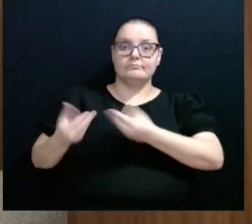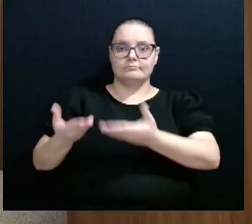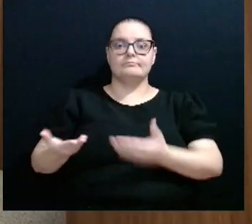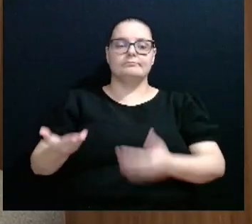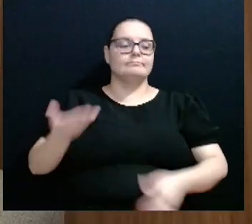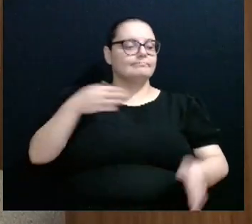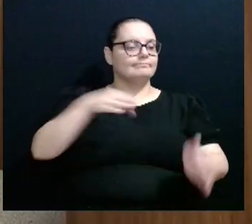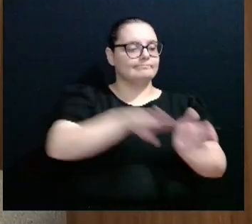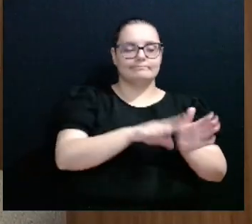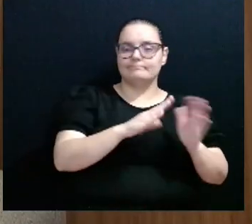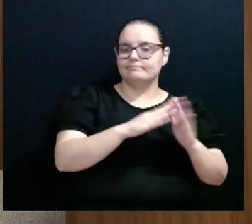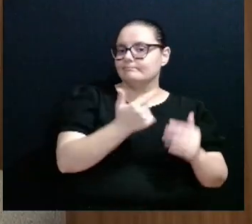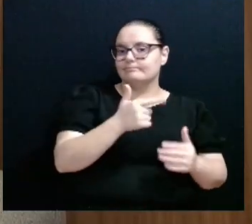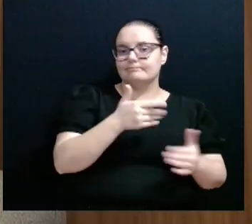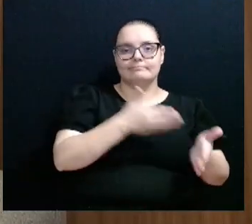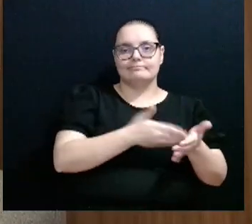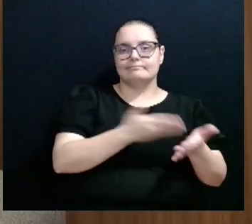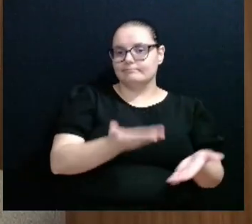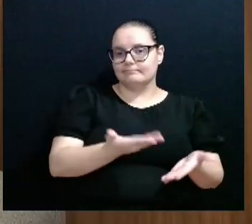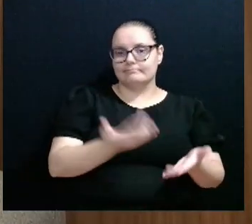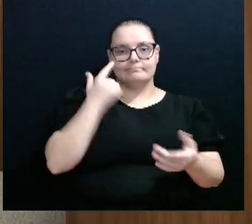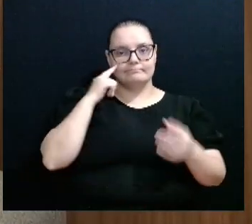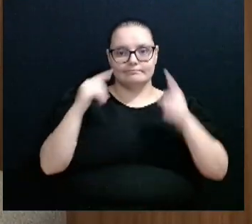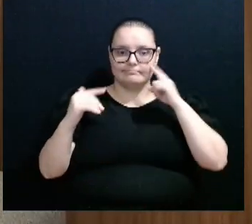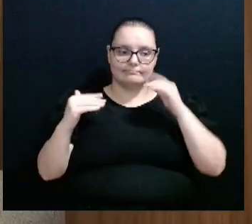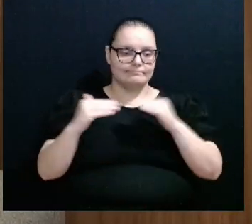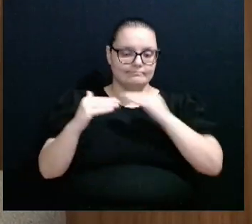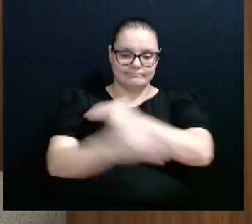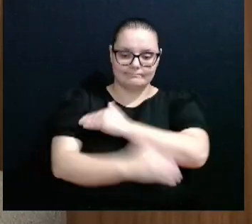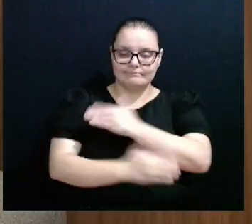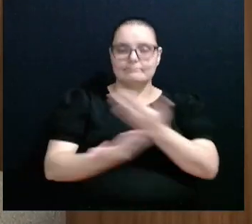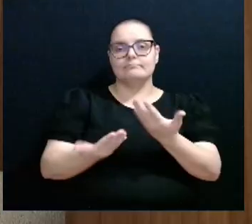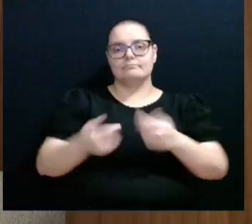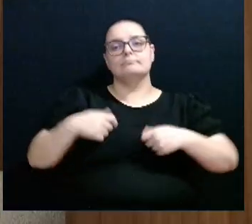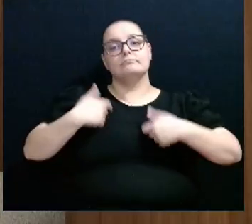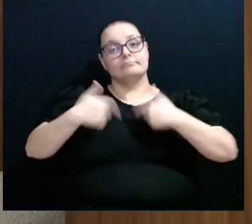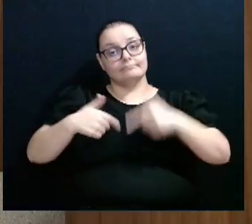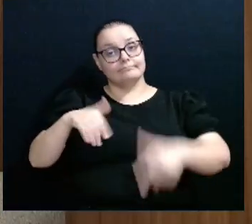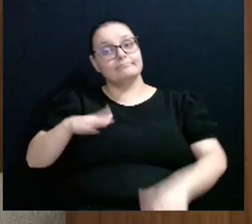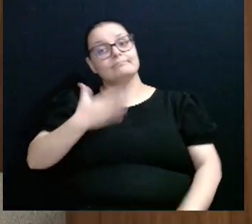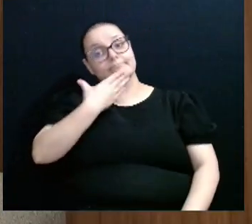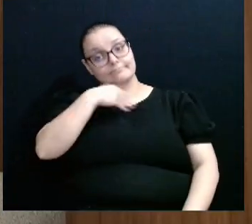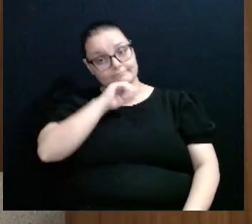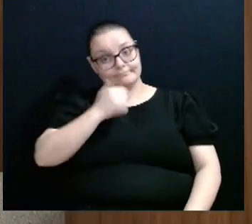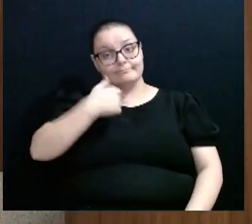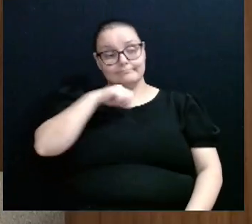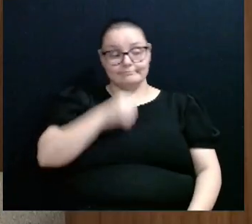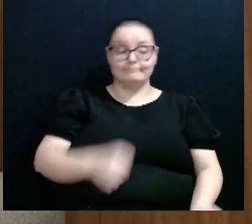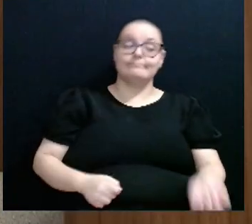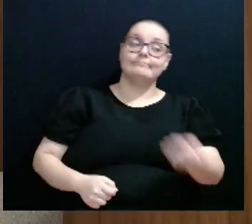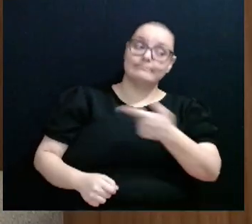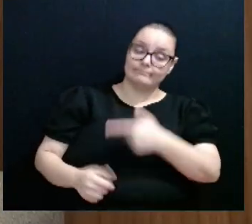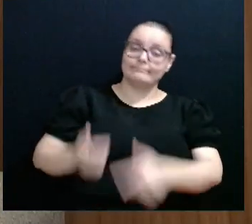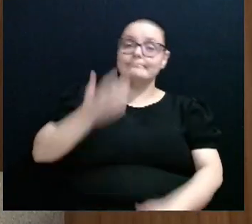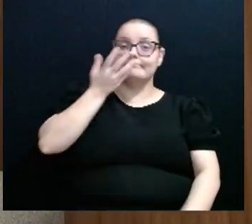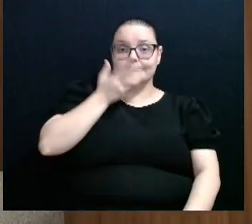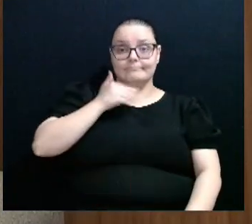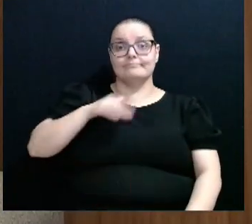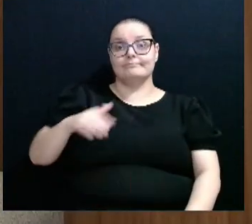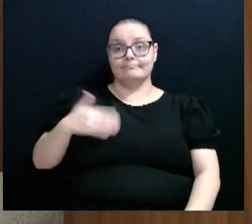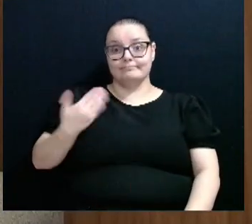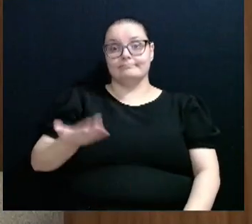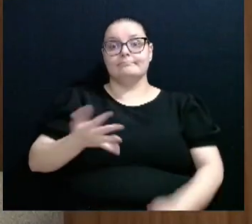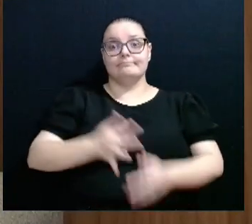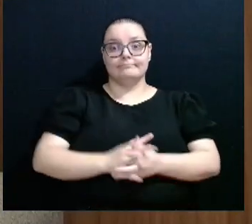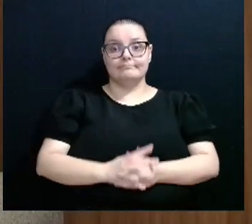tem essa mesma linha. Então a gente precisa trabalhar muitas vezes mais com os pais do que com a criança, né? Então o